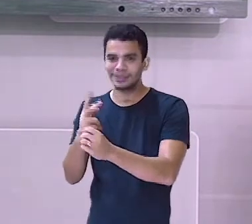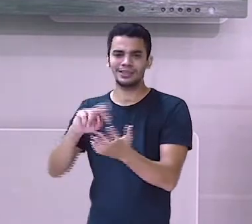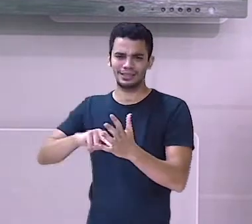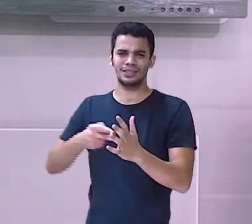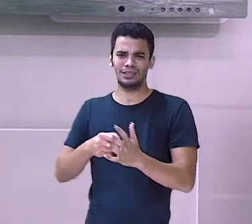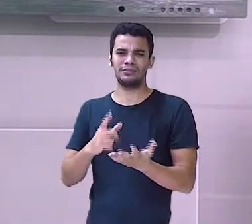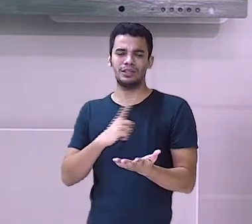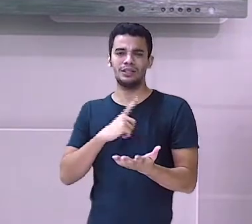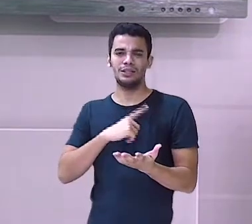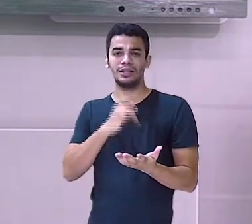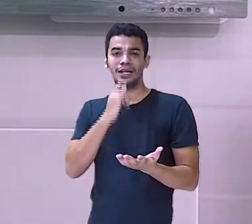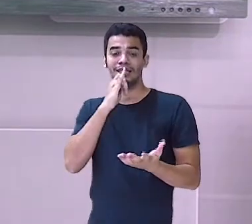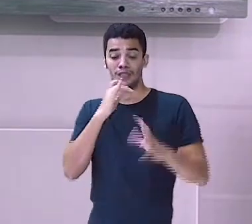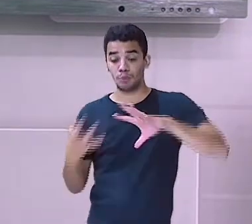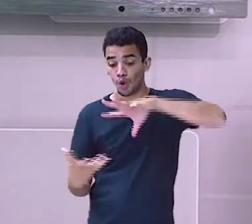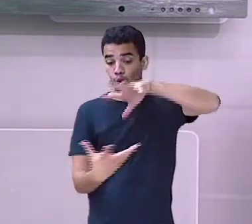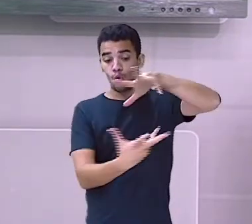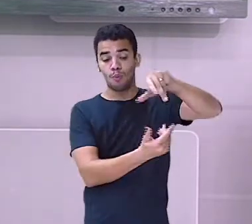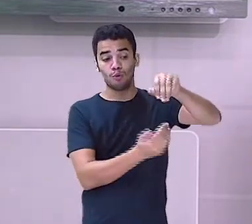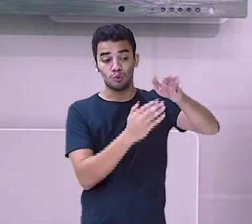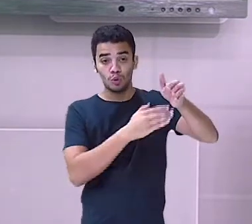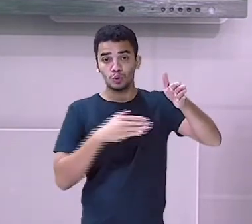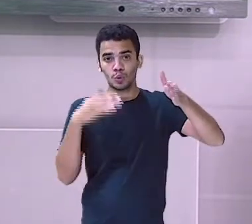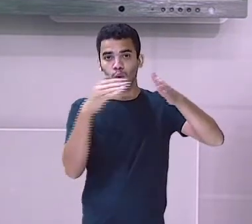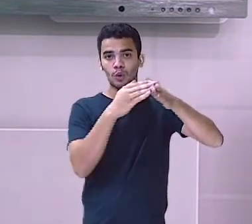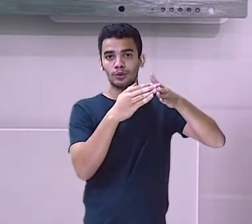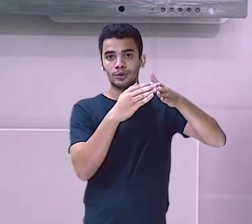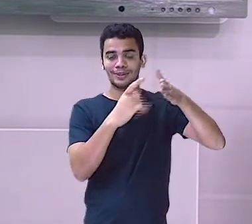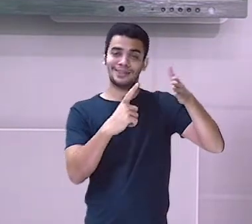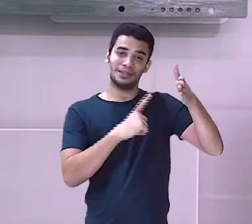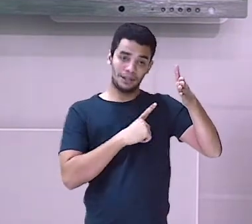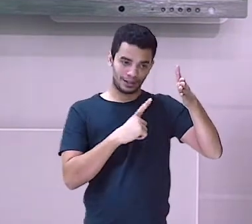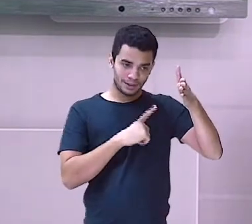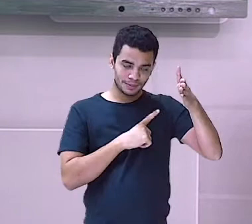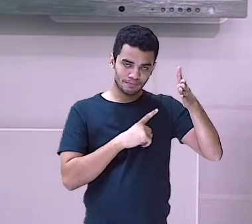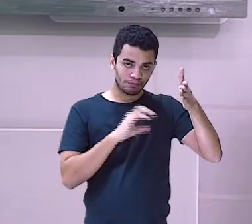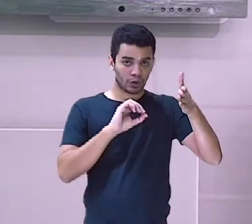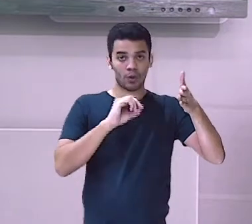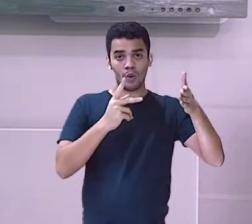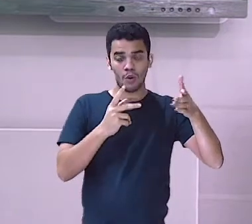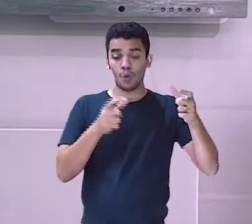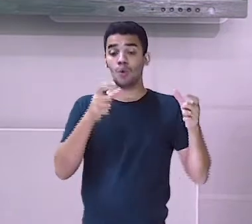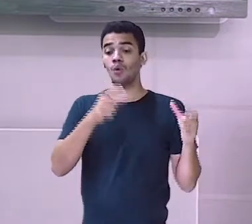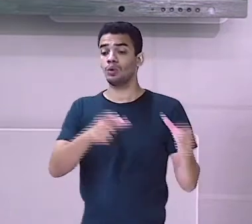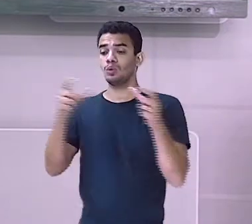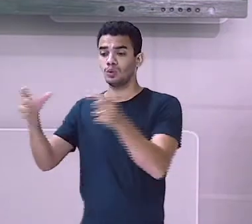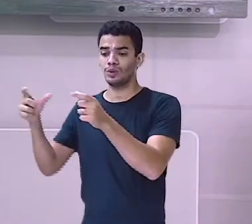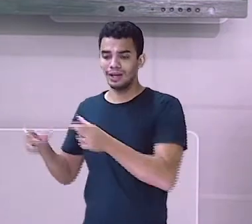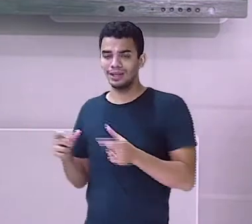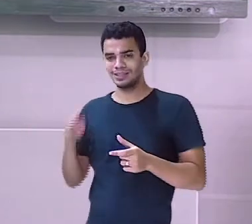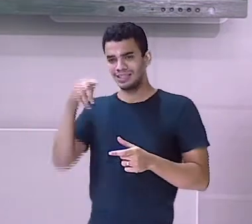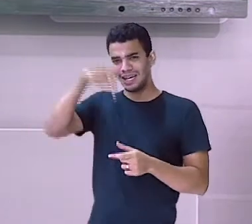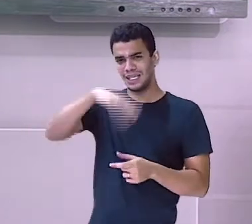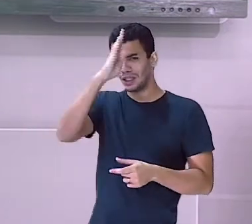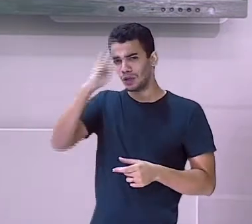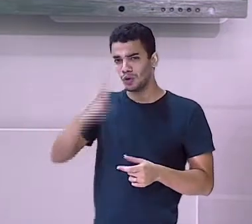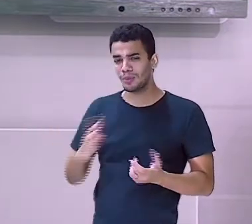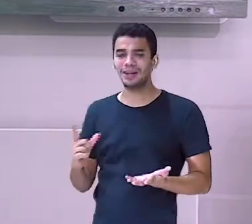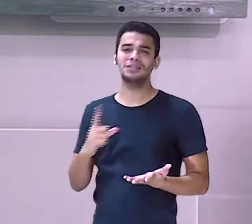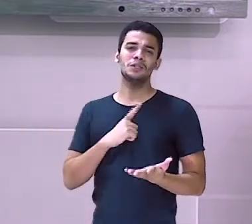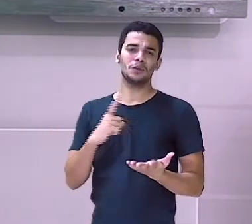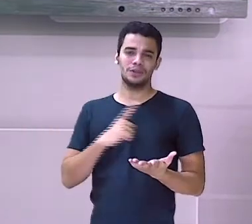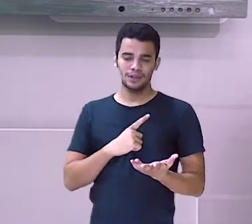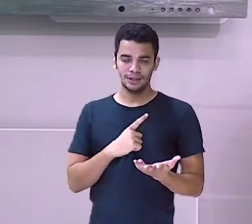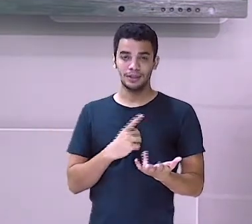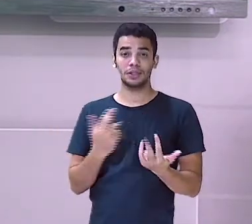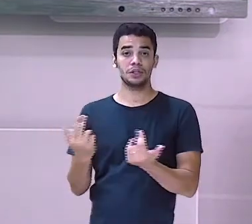Terra, em todo o planeta Terra, ou a gente pode falar também em regiões do Brasil. Então, os recursos naturais